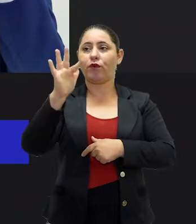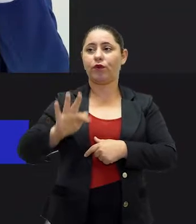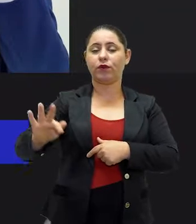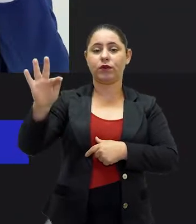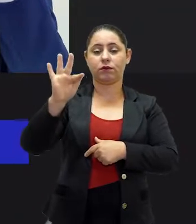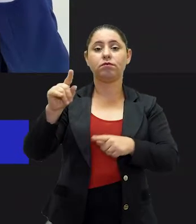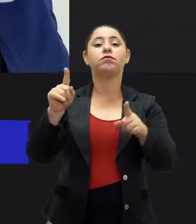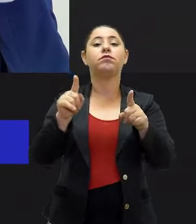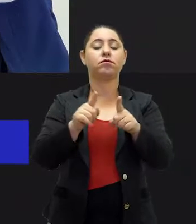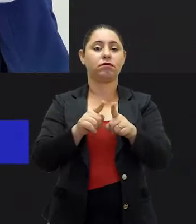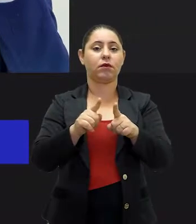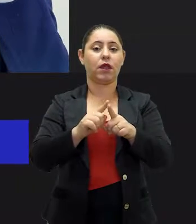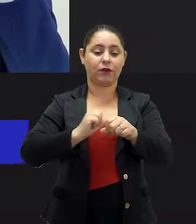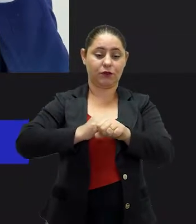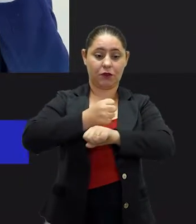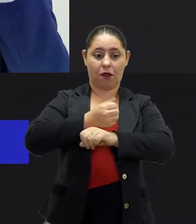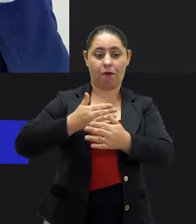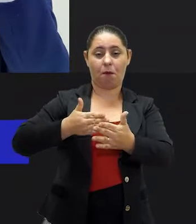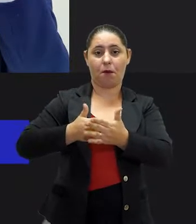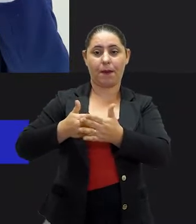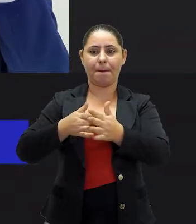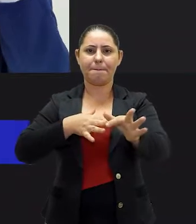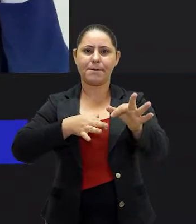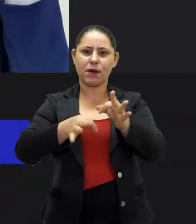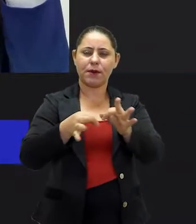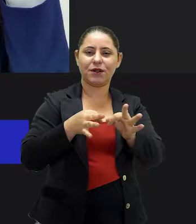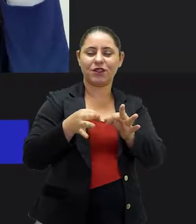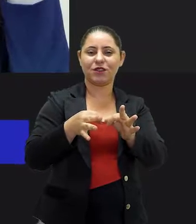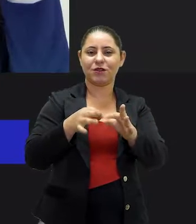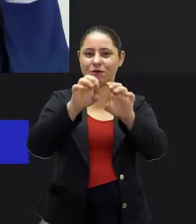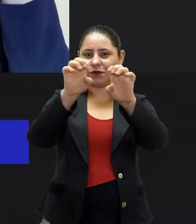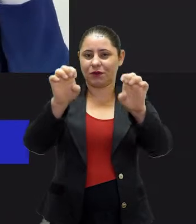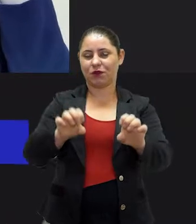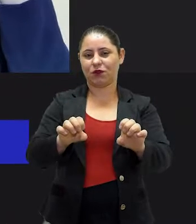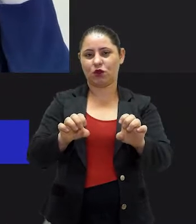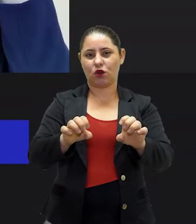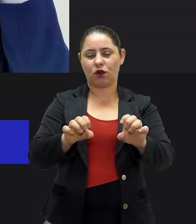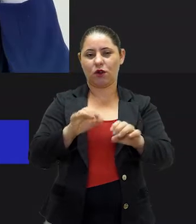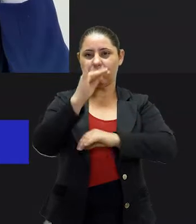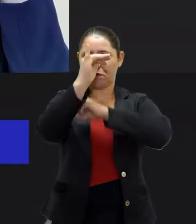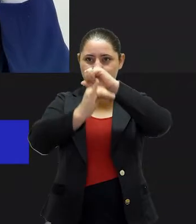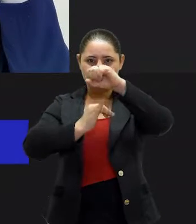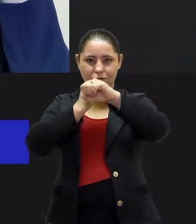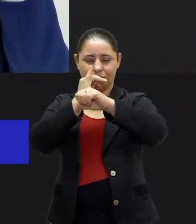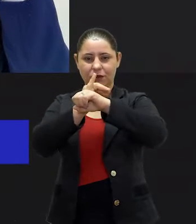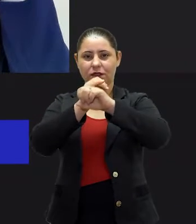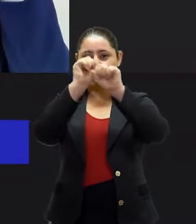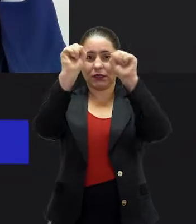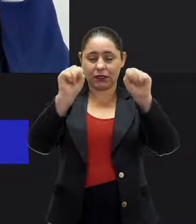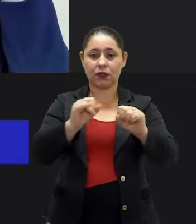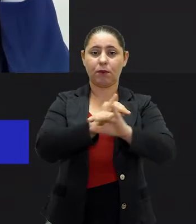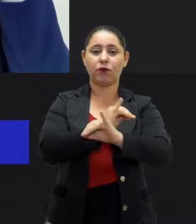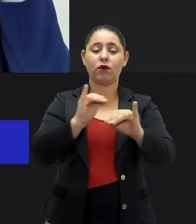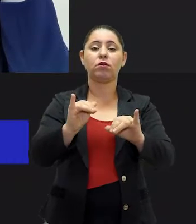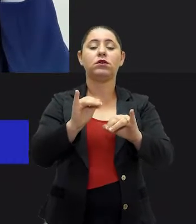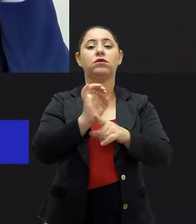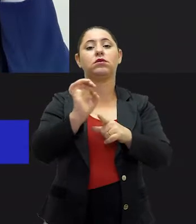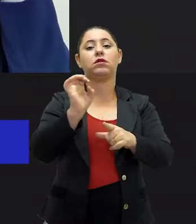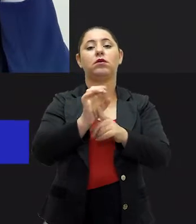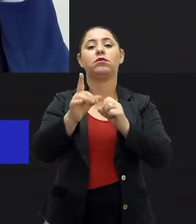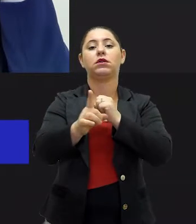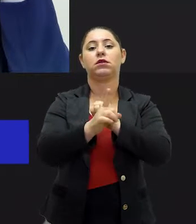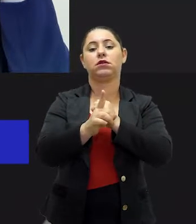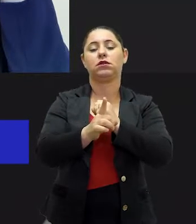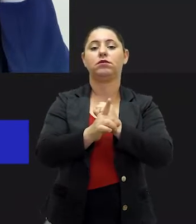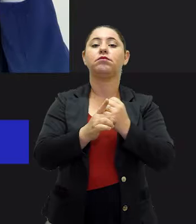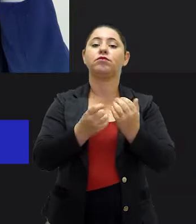ou mesmo particulares. Então, era um desafio muito grande você preparar uma estrutura, uma plataforma no sistema de informação do Estado para